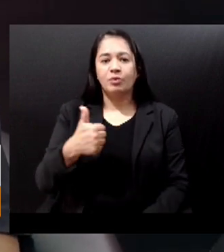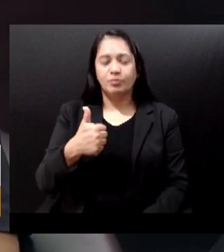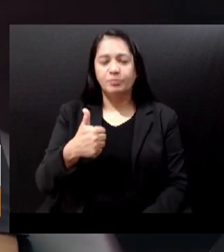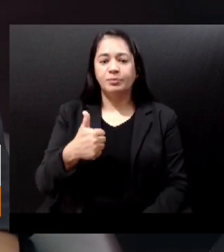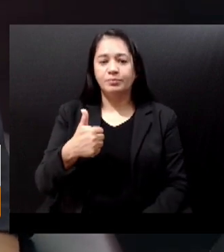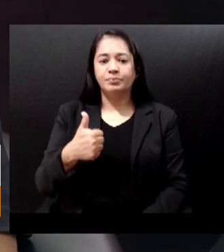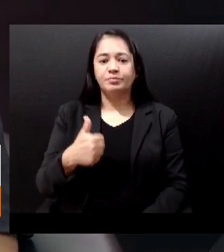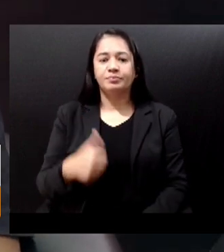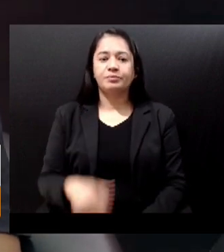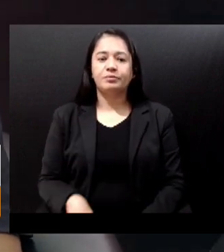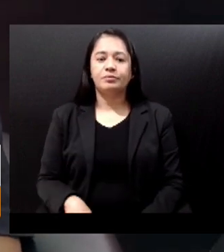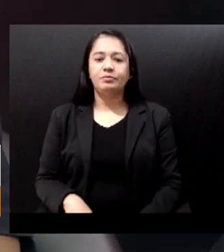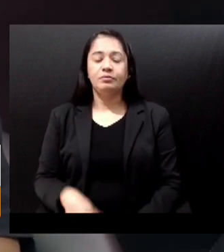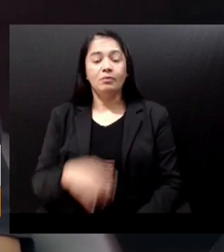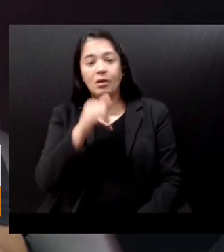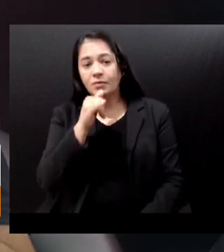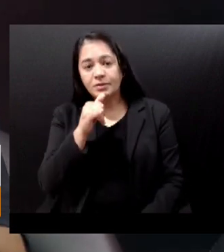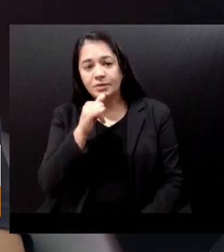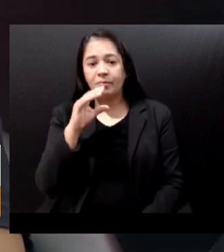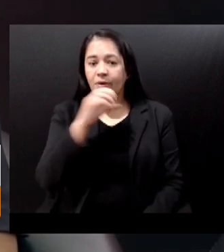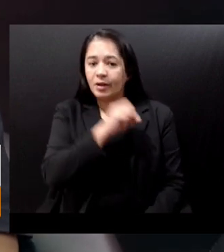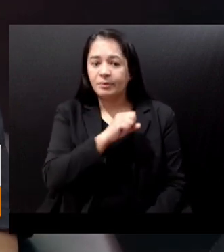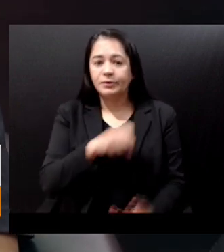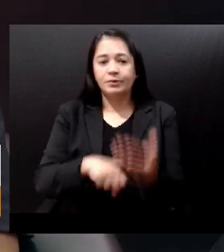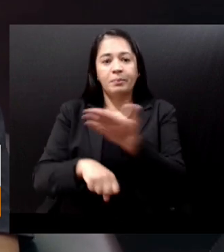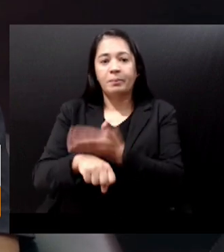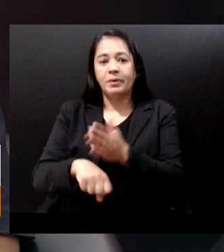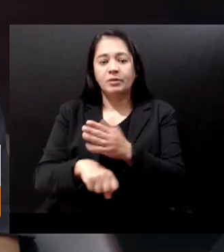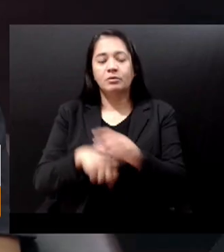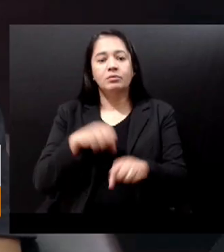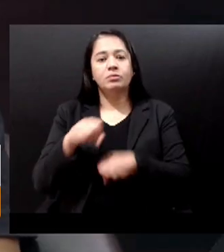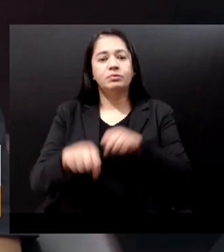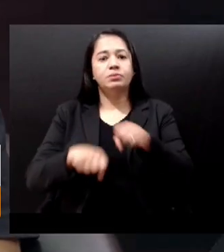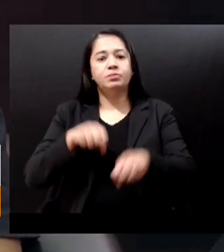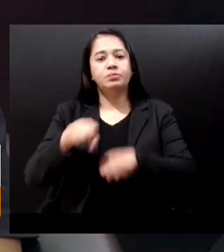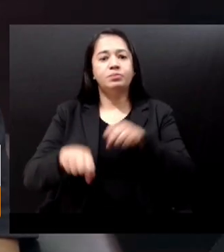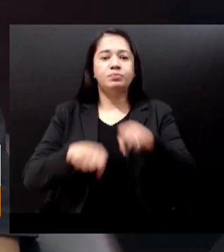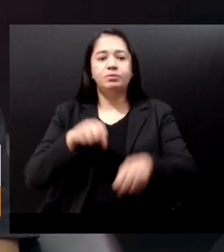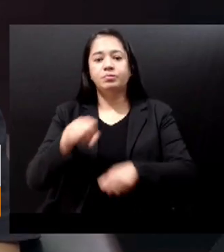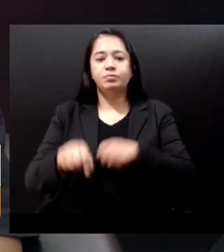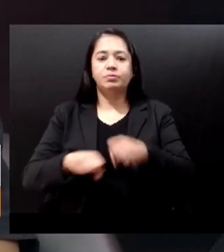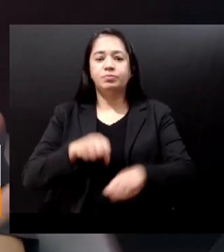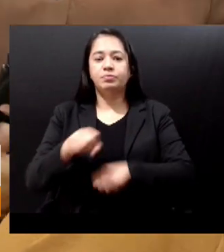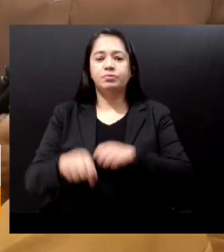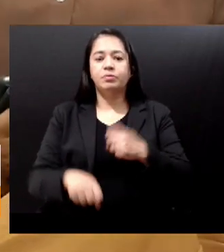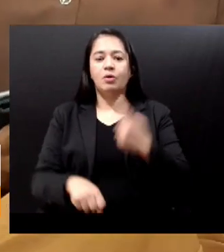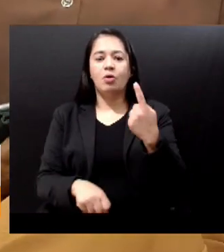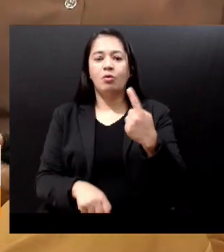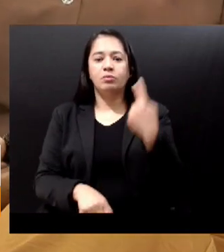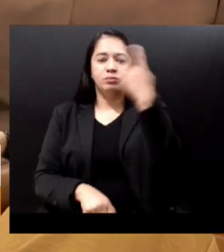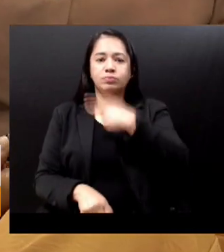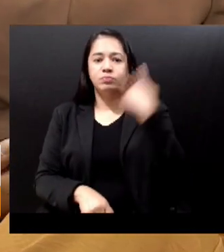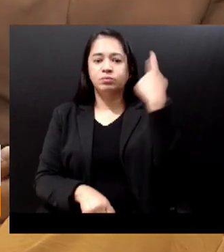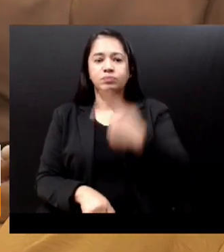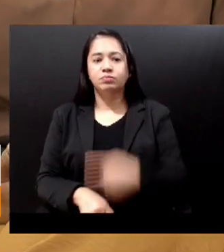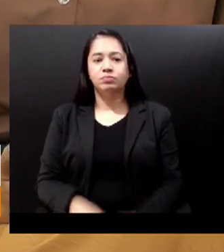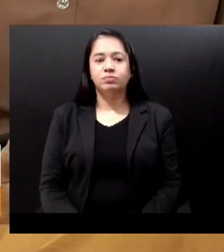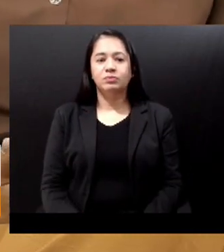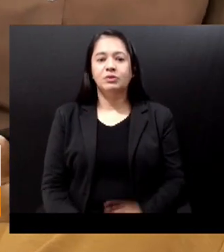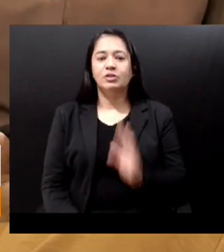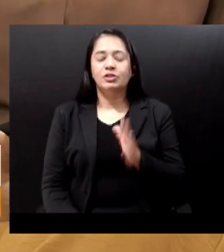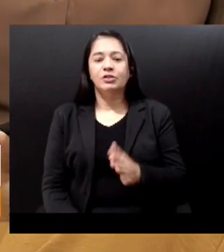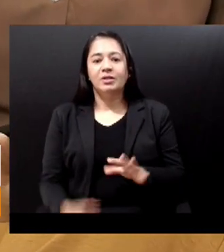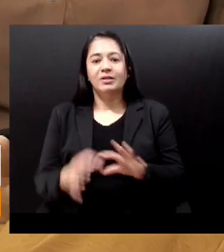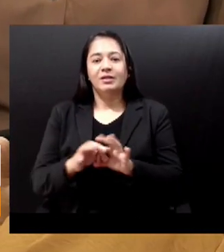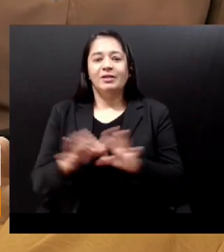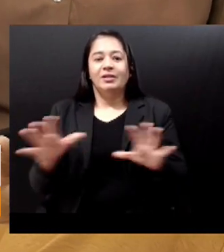exemplo rápido e prático. Uma bicicleta ali, 50 minutinhos, 40 minutinhos, às vezes a gente desliga,